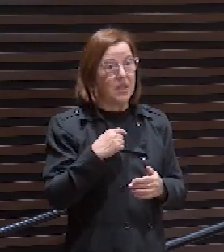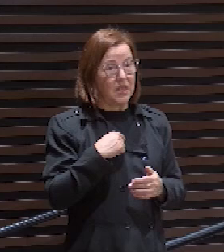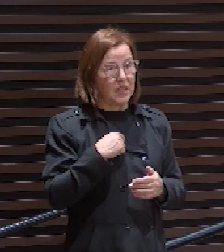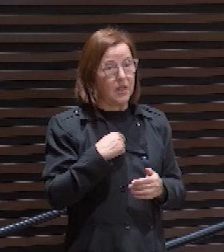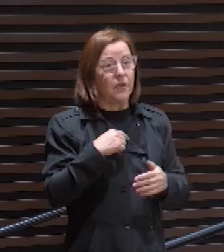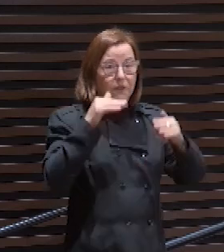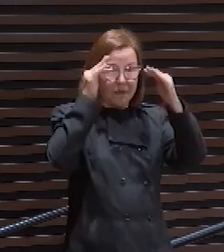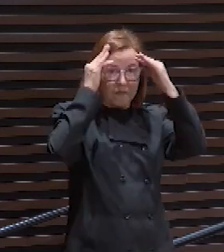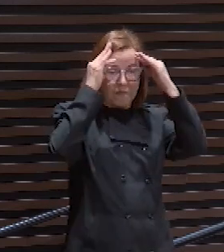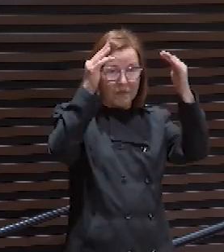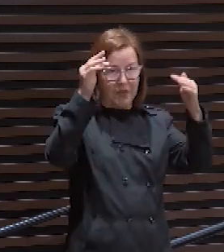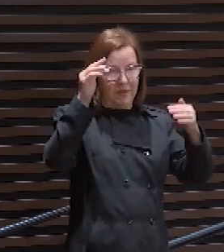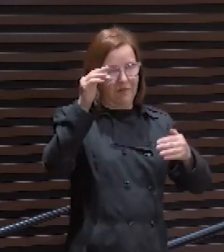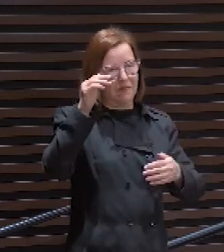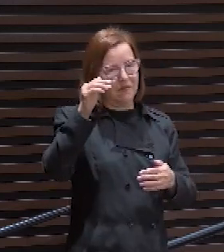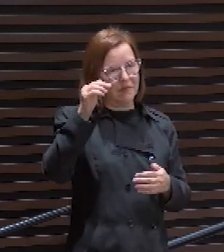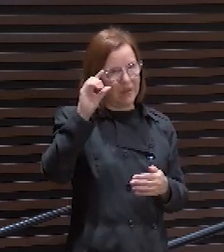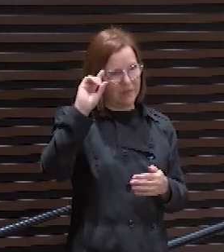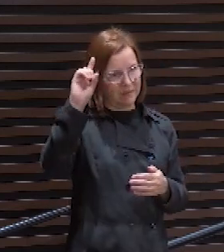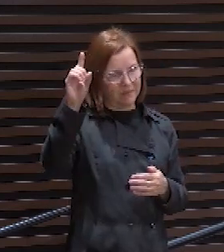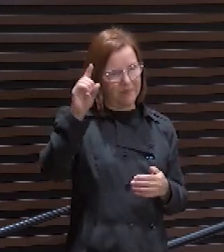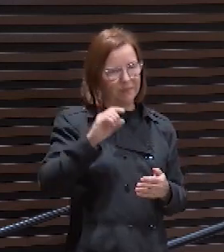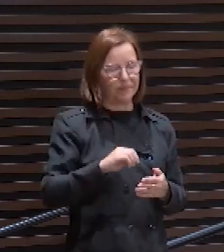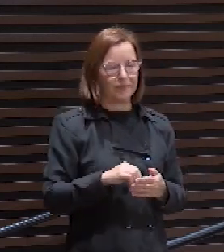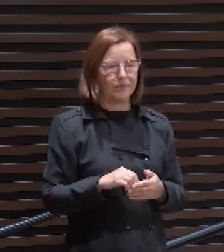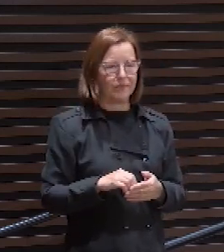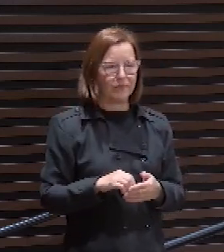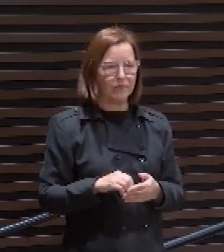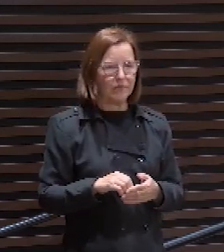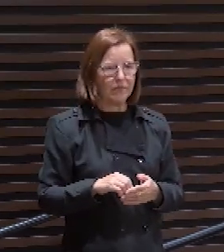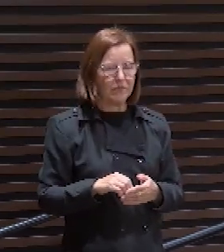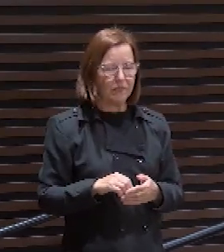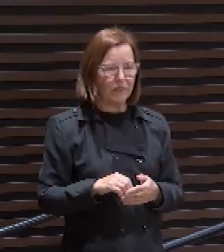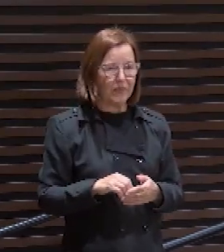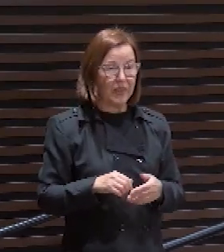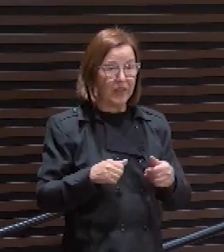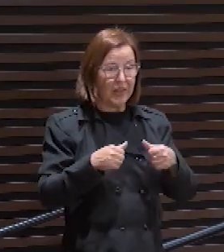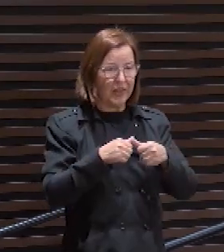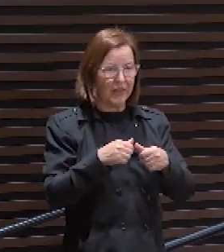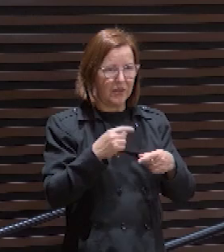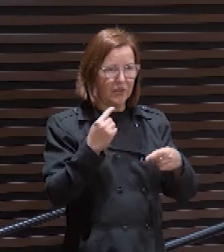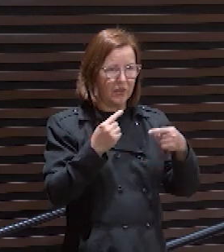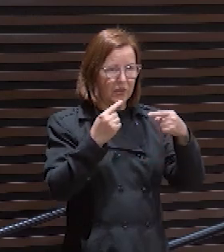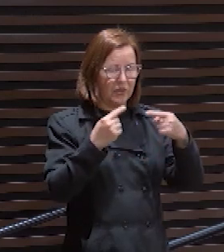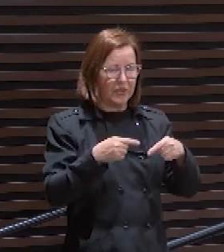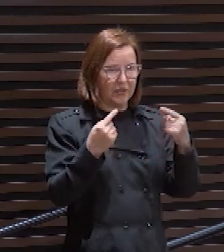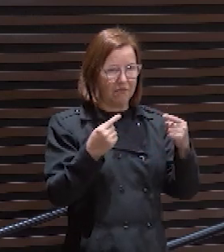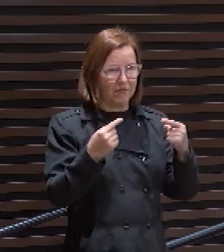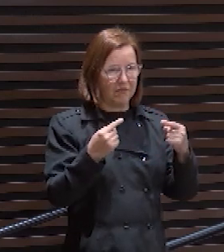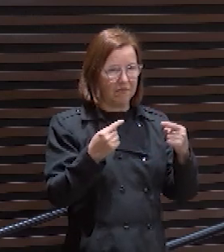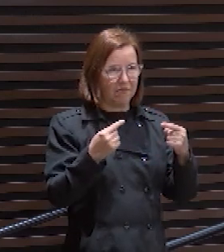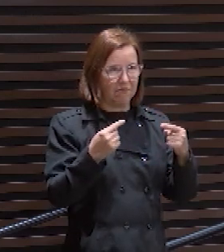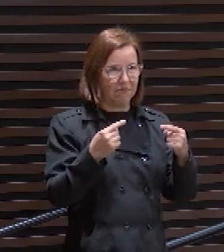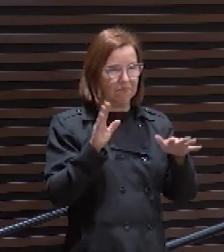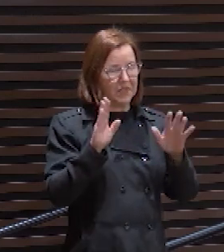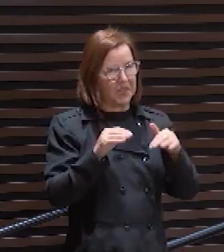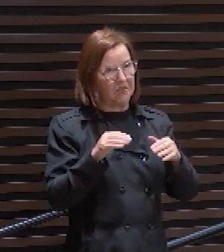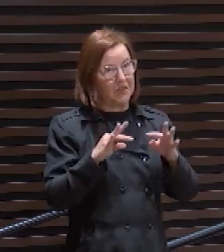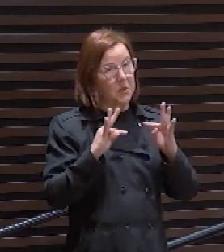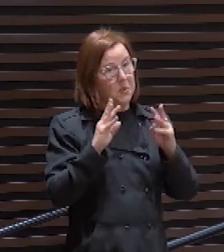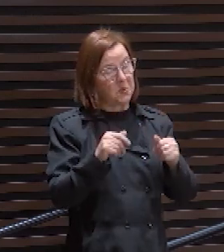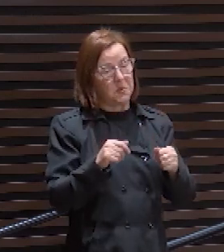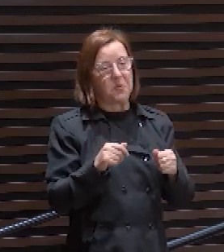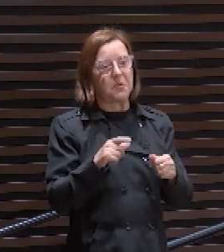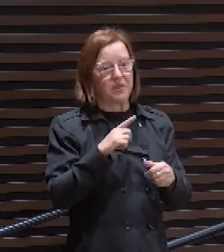alguns irmãos nos últimos dias, eu percebi que esse é um desafio que, se muitos, talvez todos passam por isso,